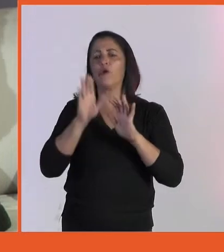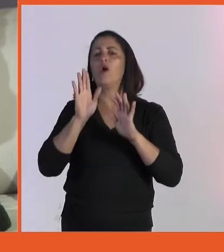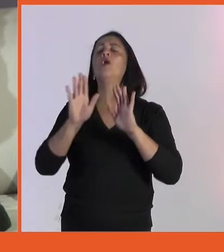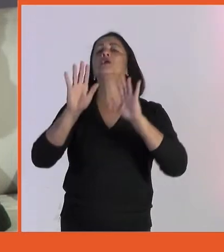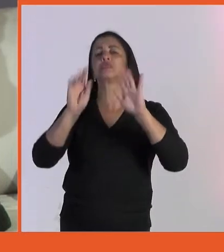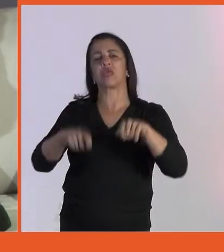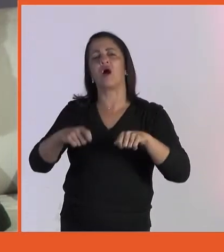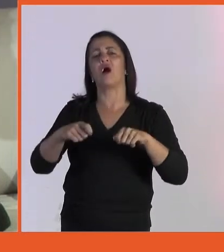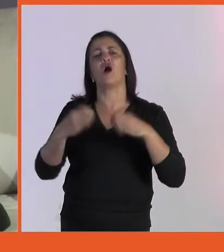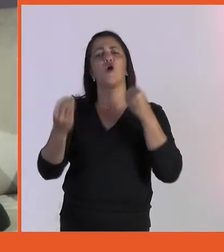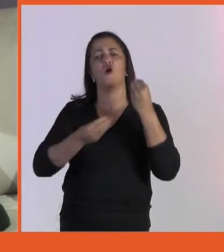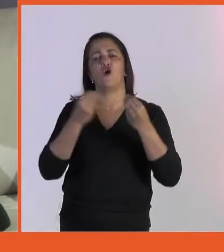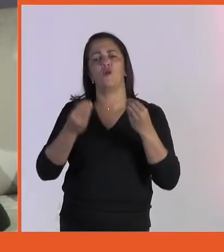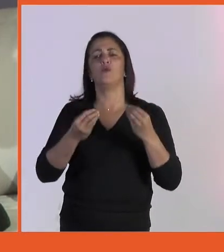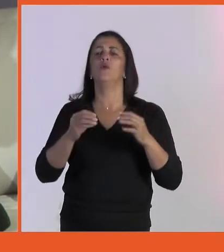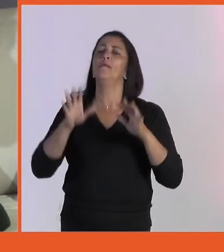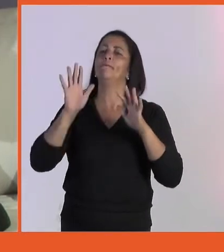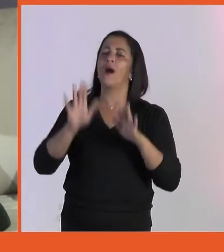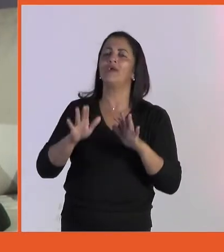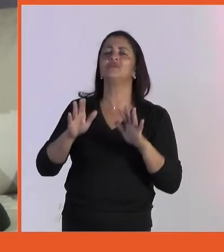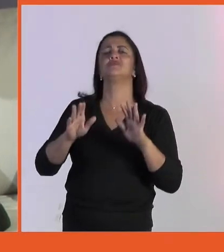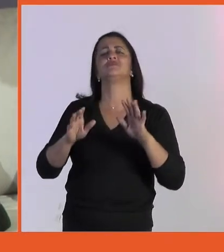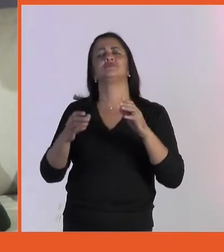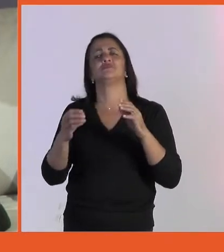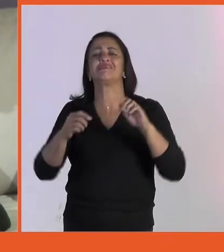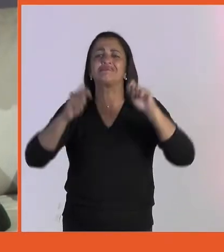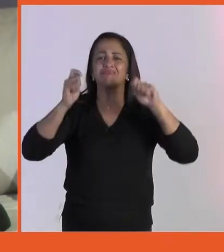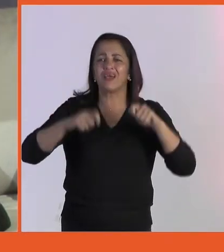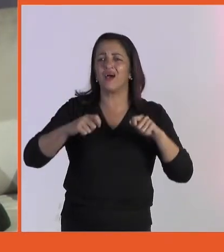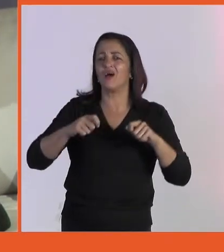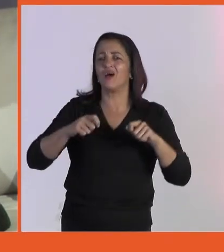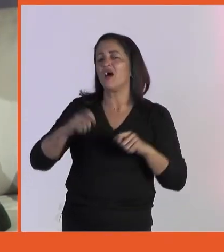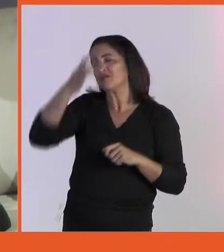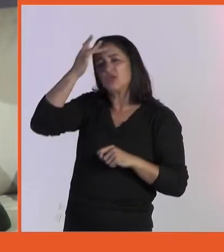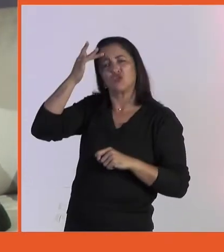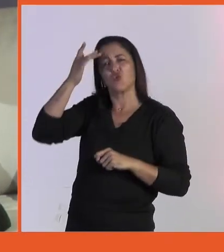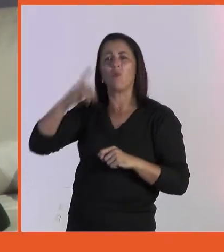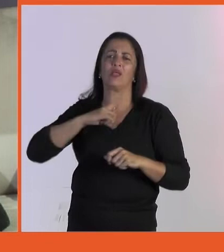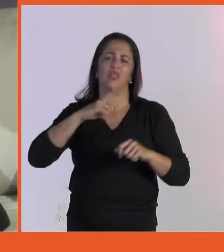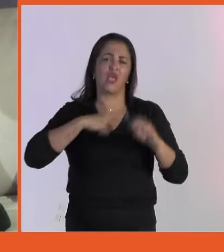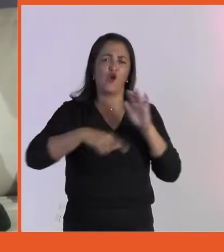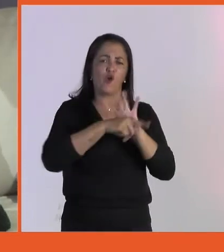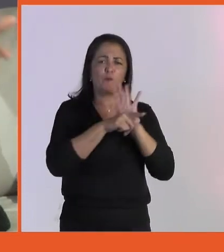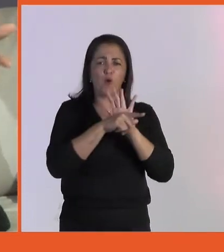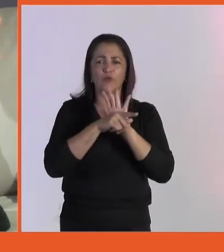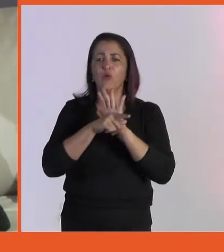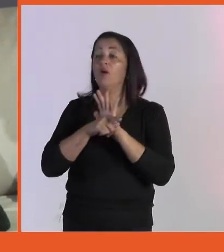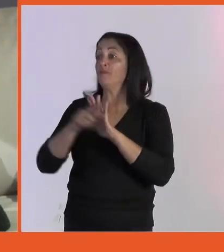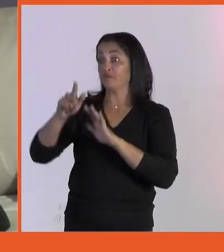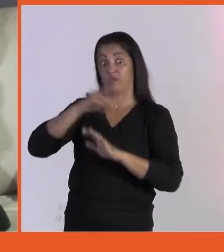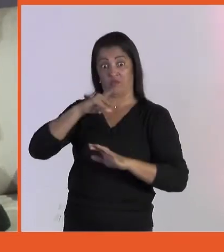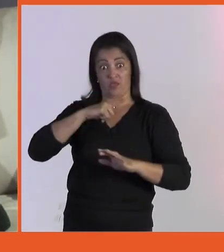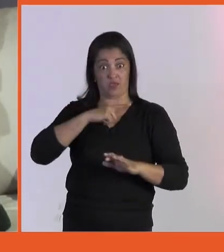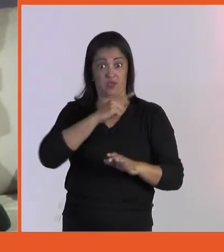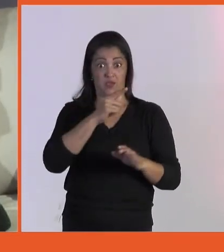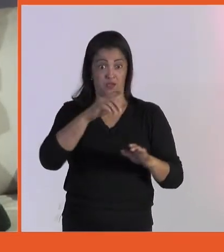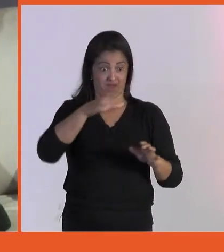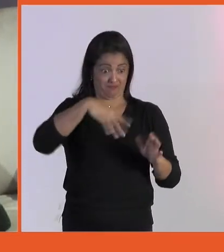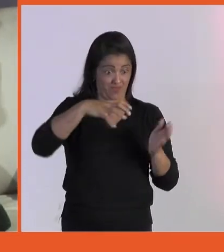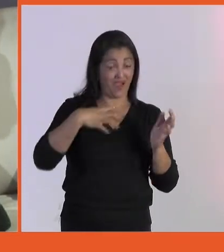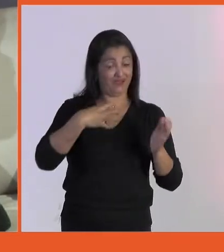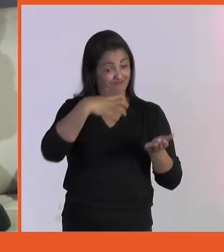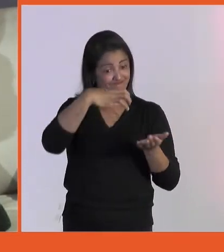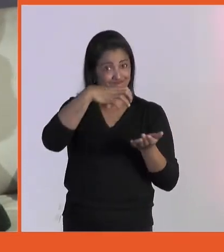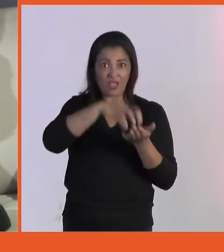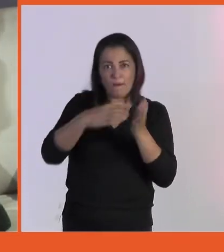que alguns criadores, devido ao nicho deles, não vão alcançar, sei lá, a Rede Globo, não vão? Um Netflix. Mas tudo bem, sabe? A gente